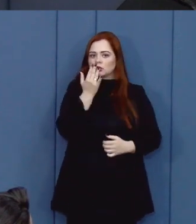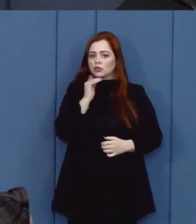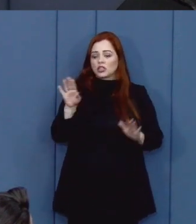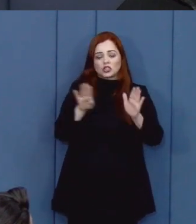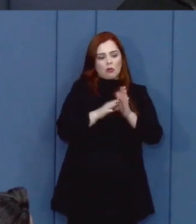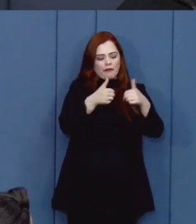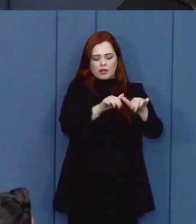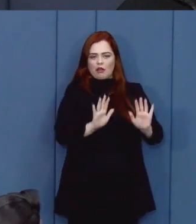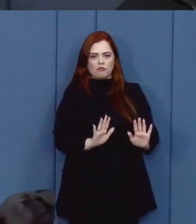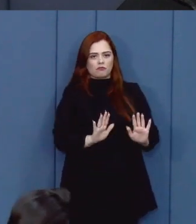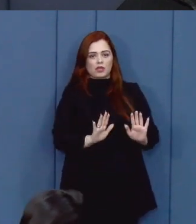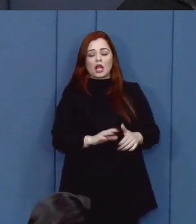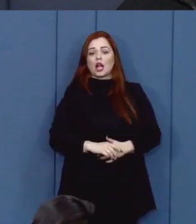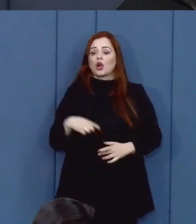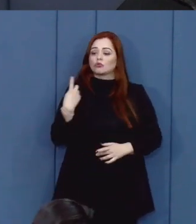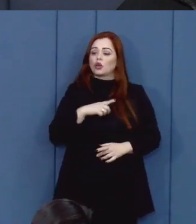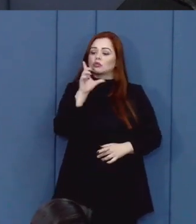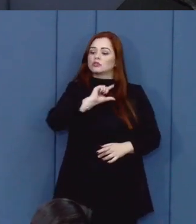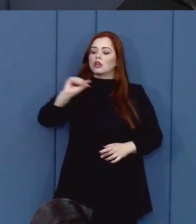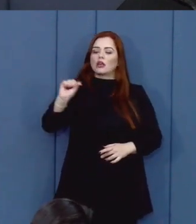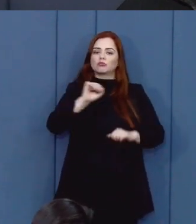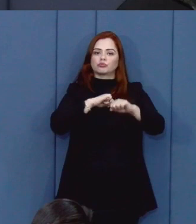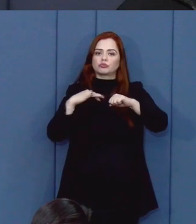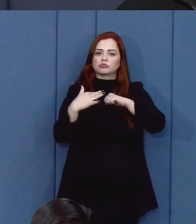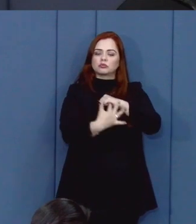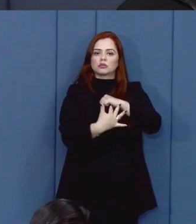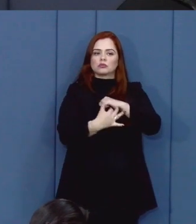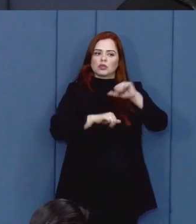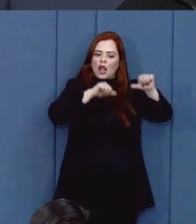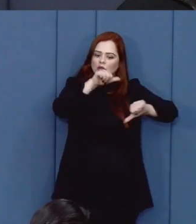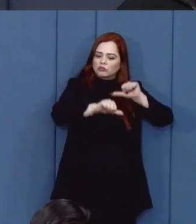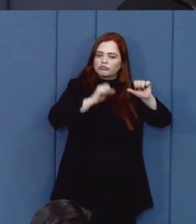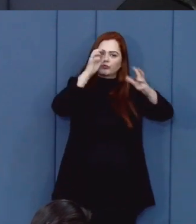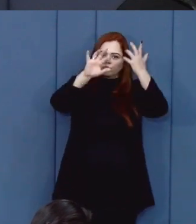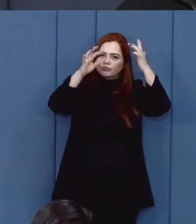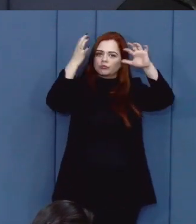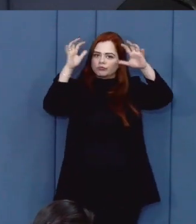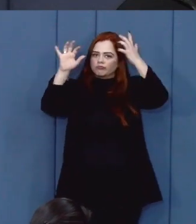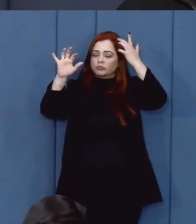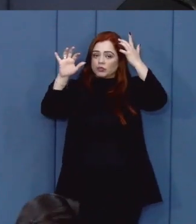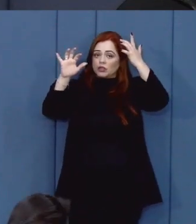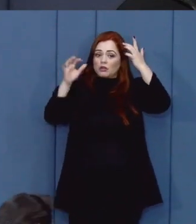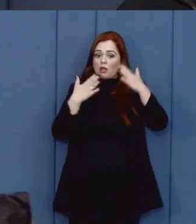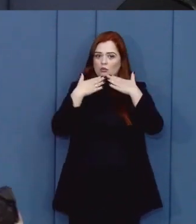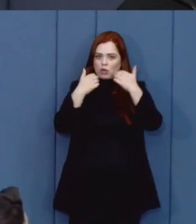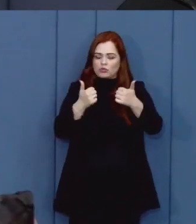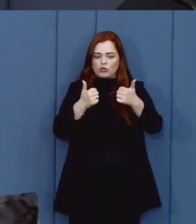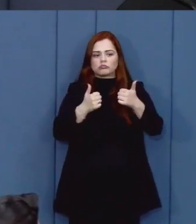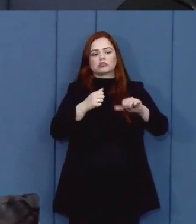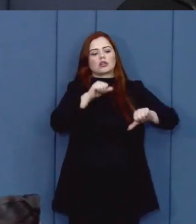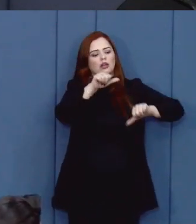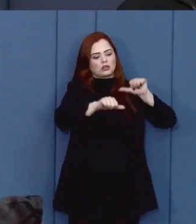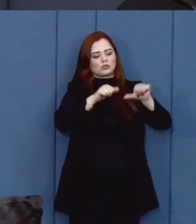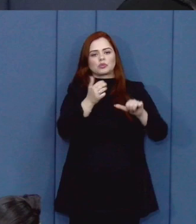chegou para ficar. Acabamos de sair de uma pandemia. As mudanças climáticas favorecem as